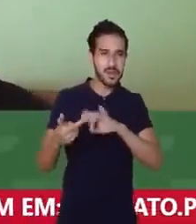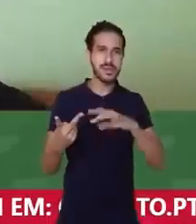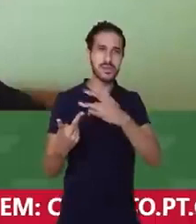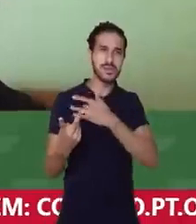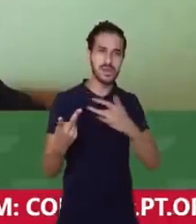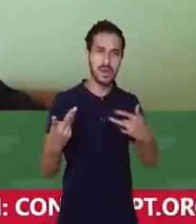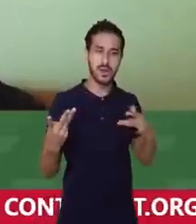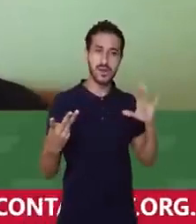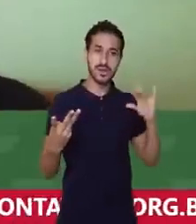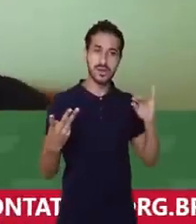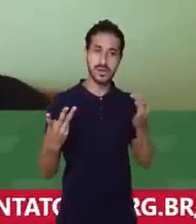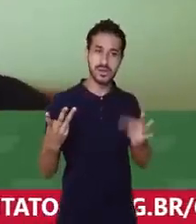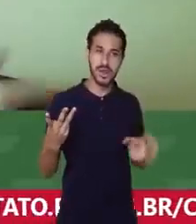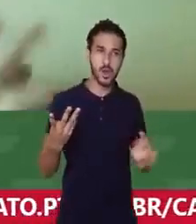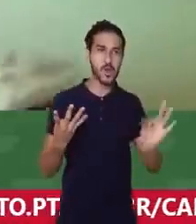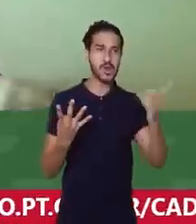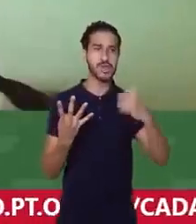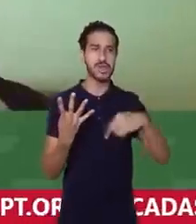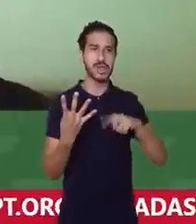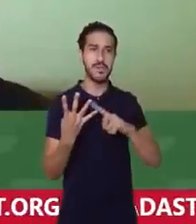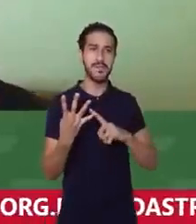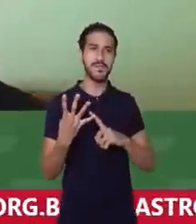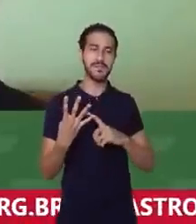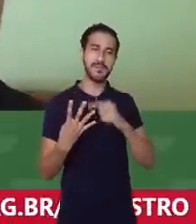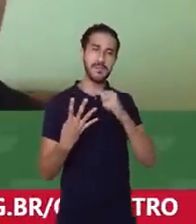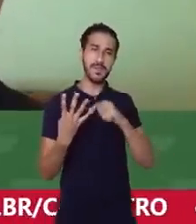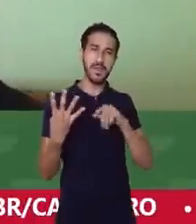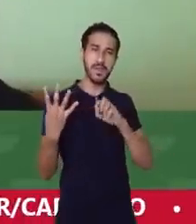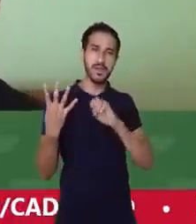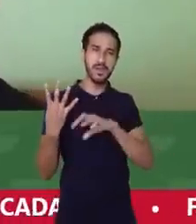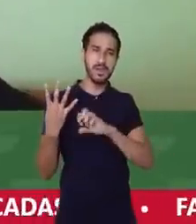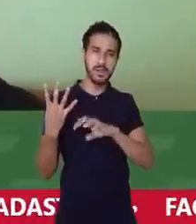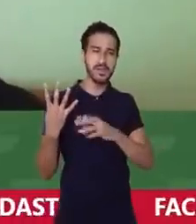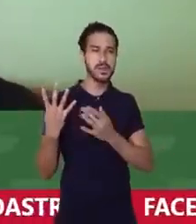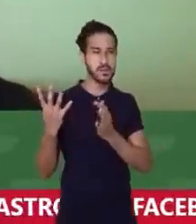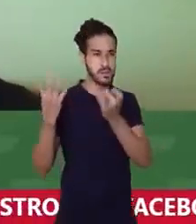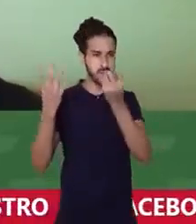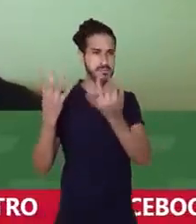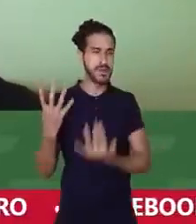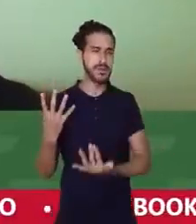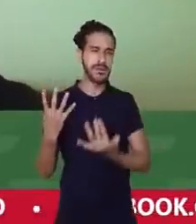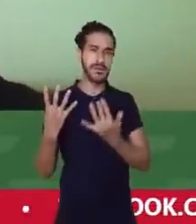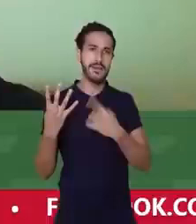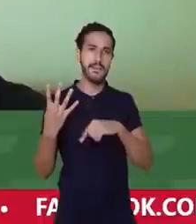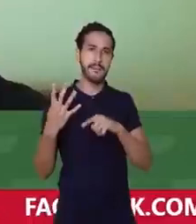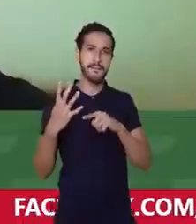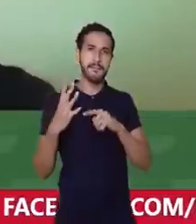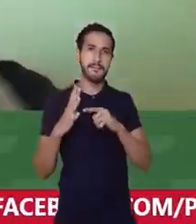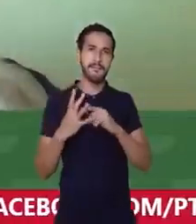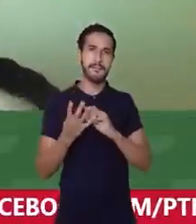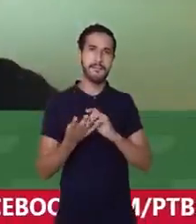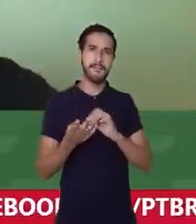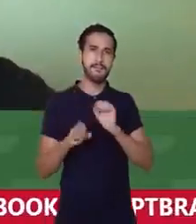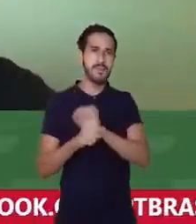saúde, ciência e tecnologia, educação, como eu já disse,